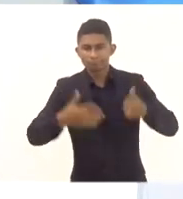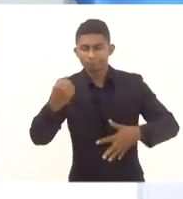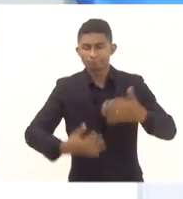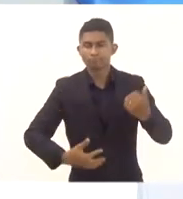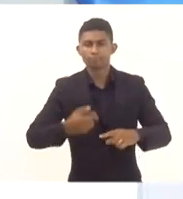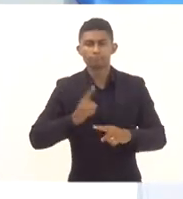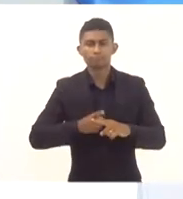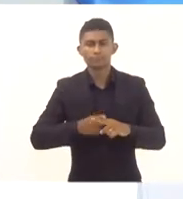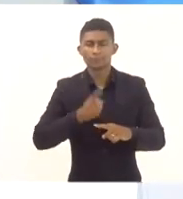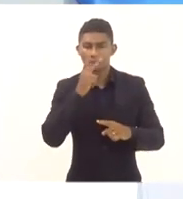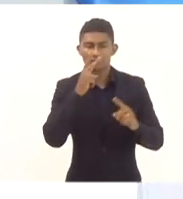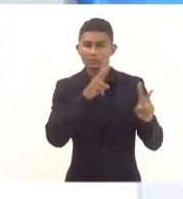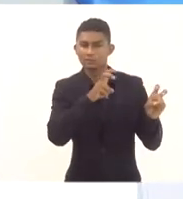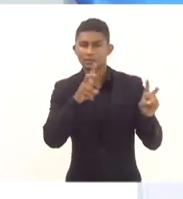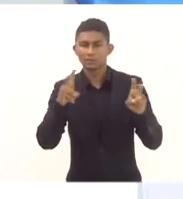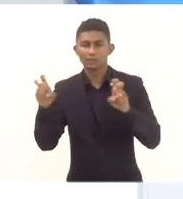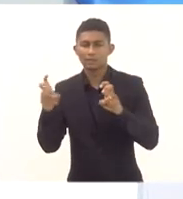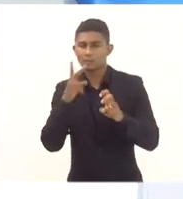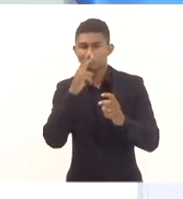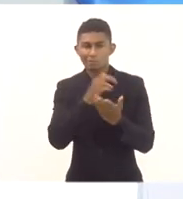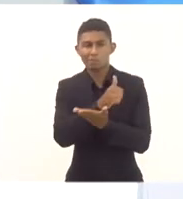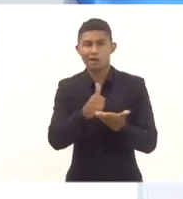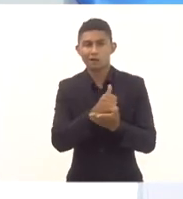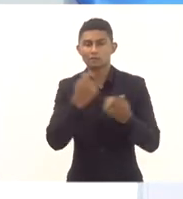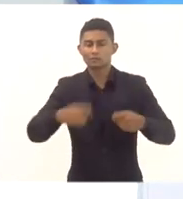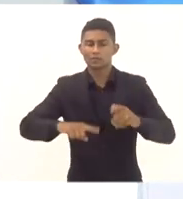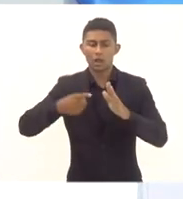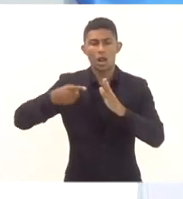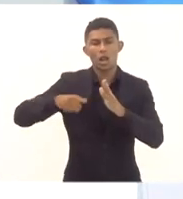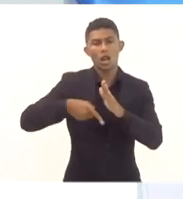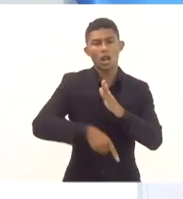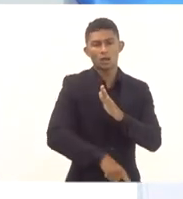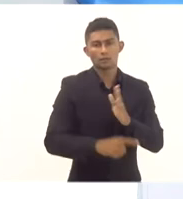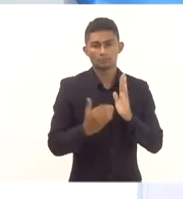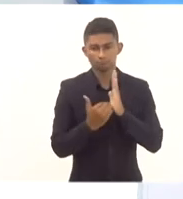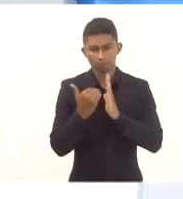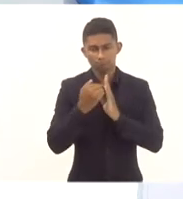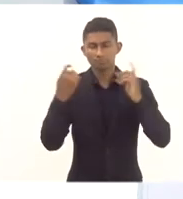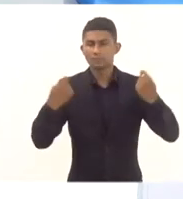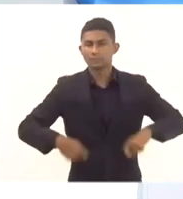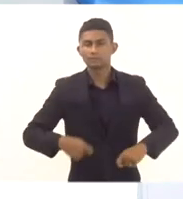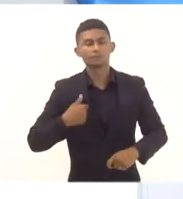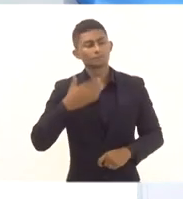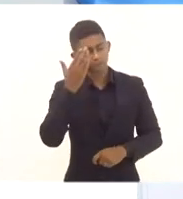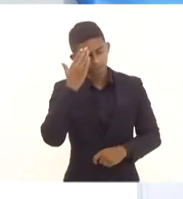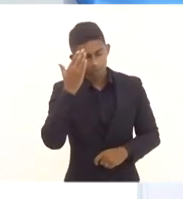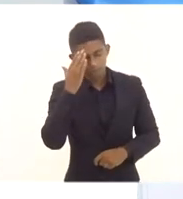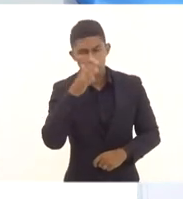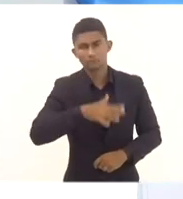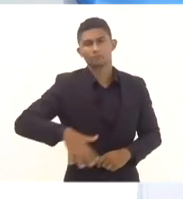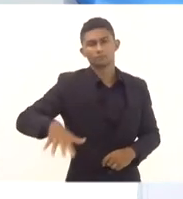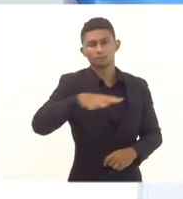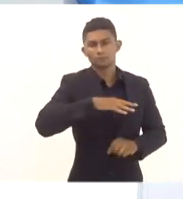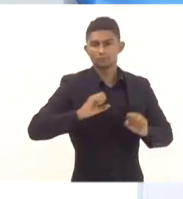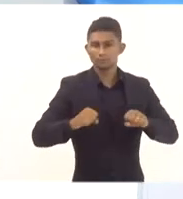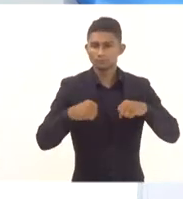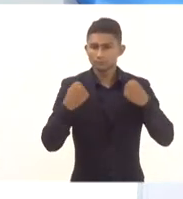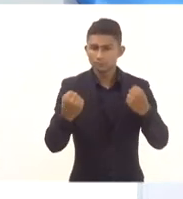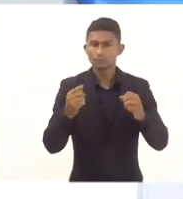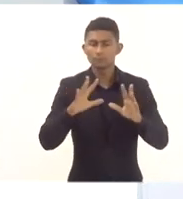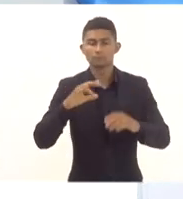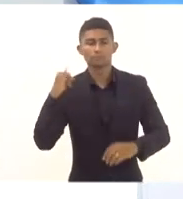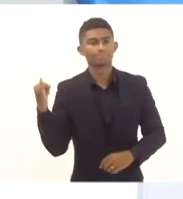forma muito genérica os assuntos né eu compreendo todo o esforço mas seria muito importante